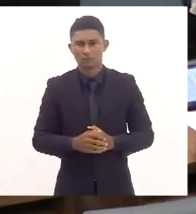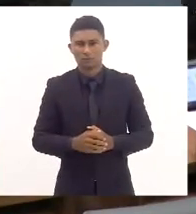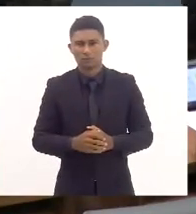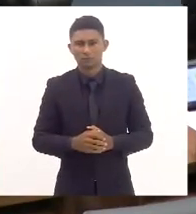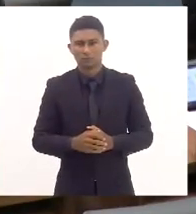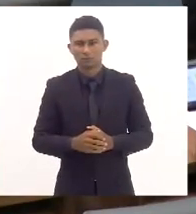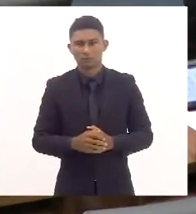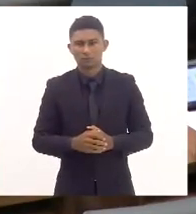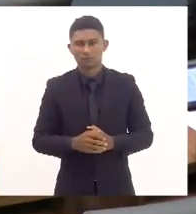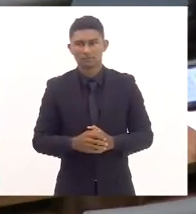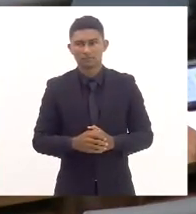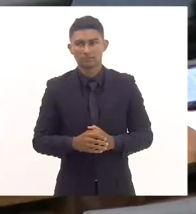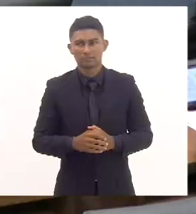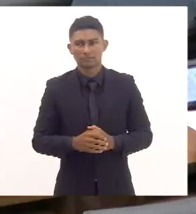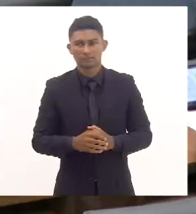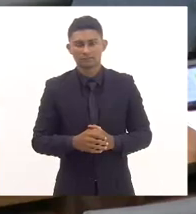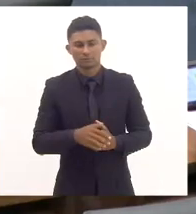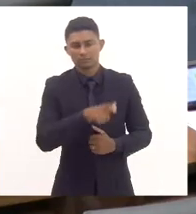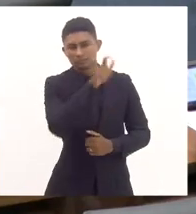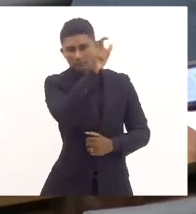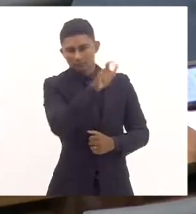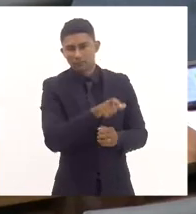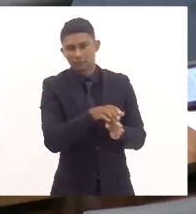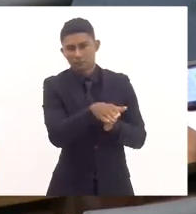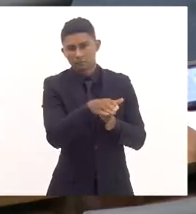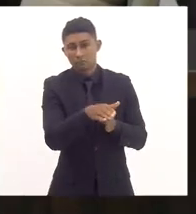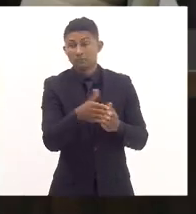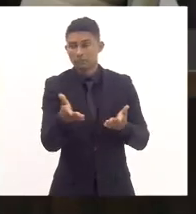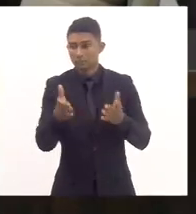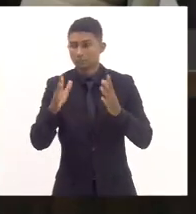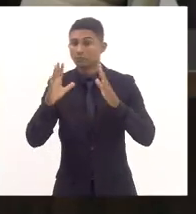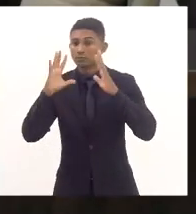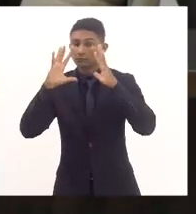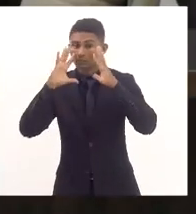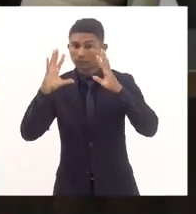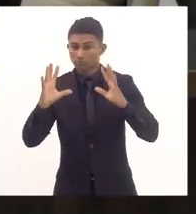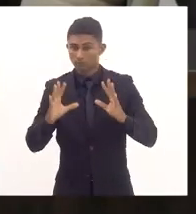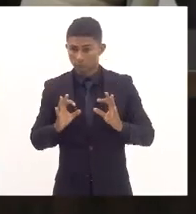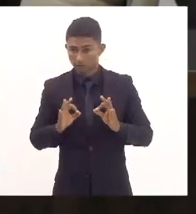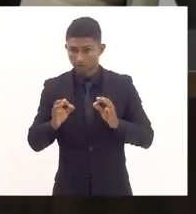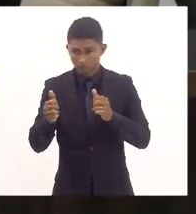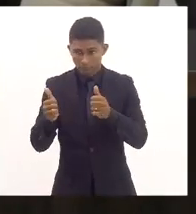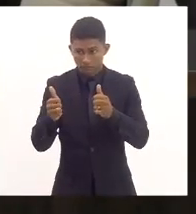é o conselheiro a pensar o senhor de parlamentares